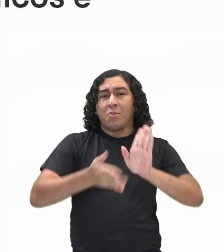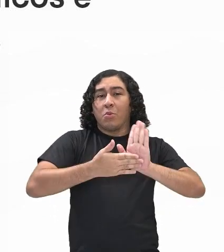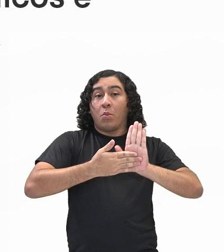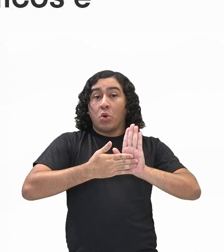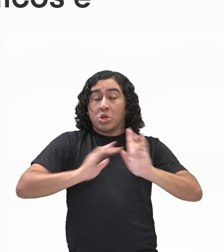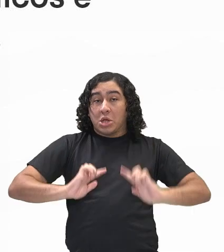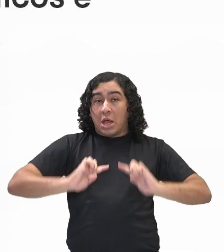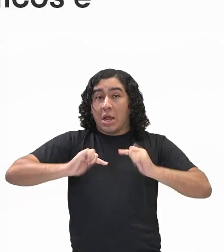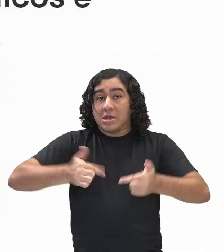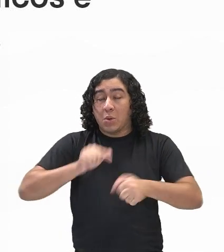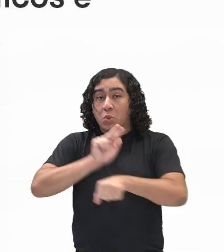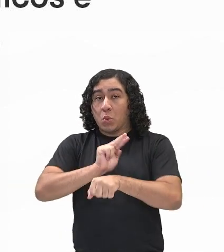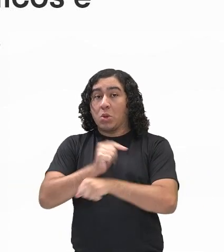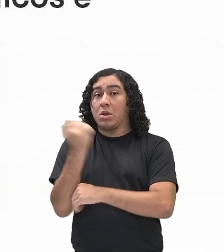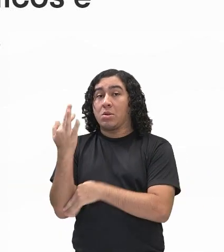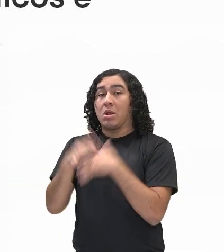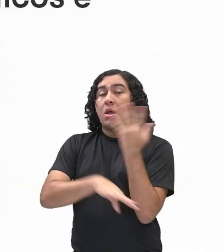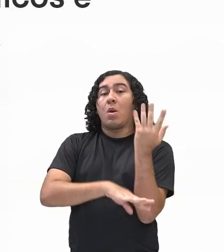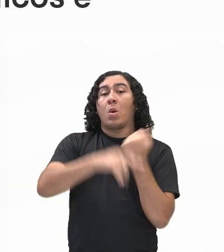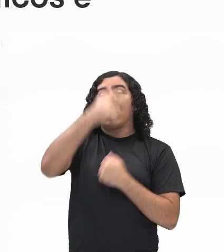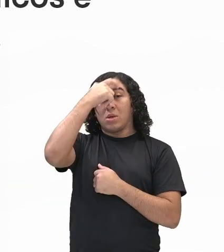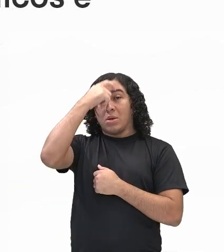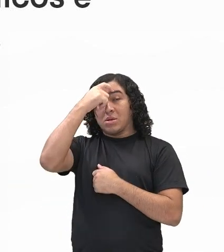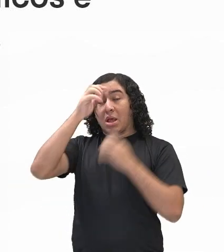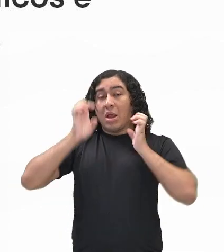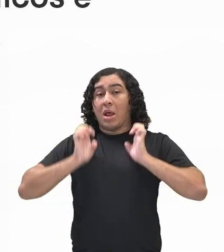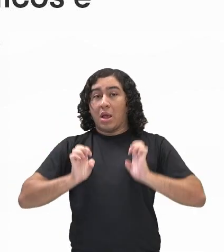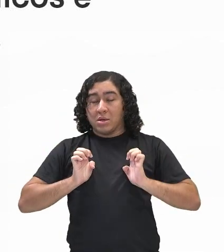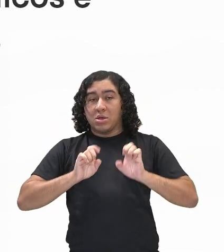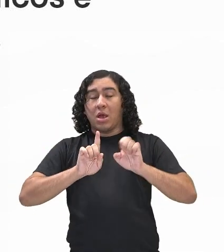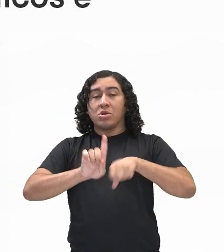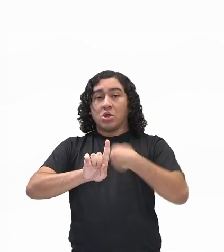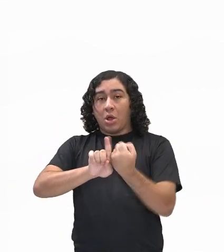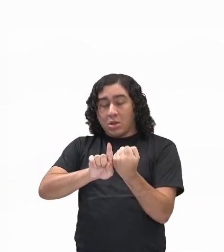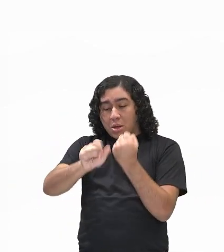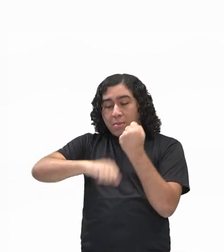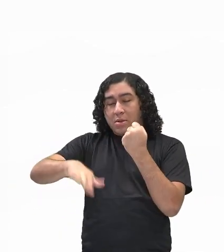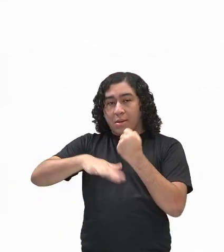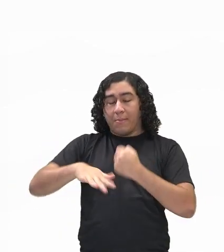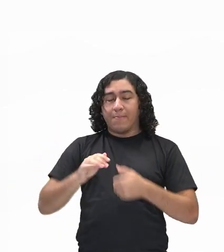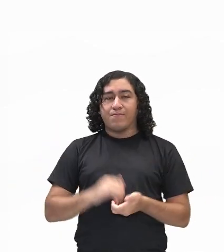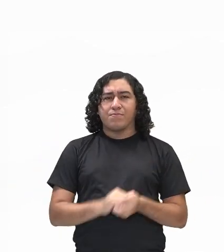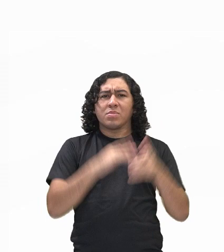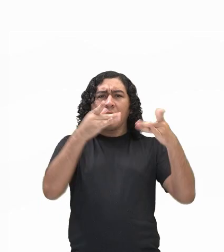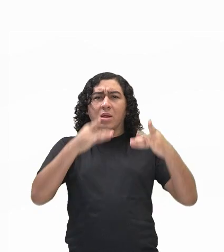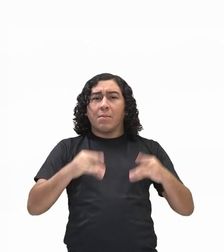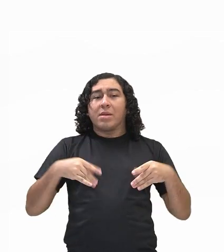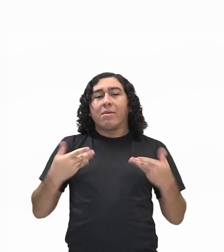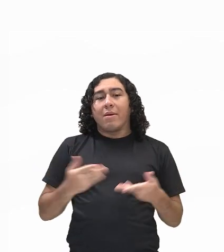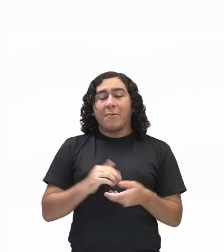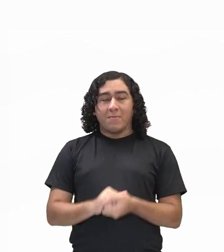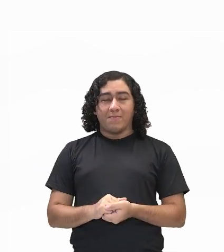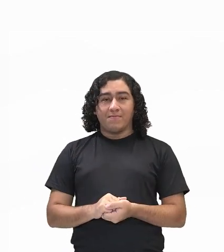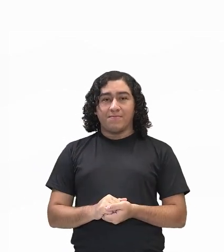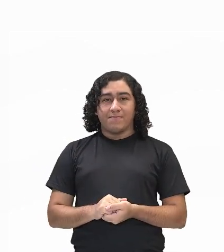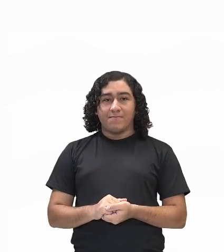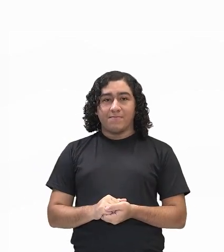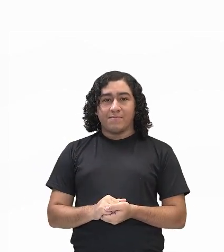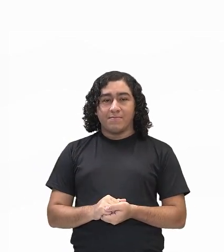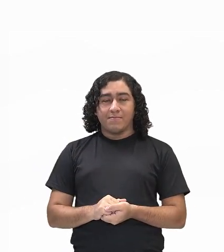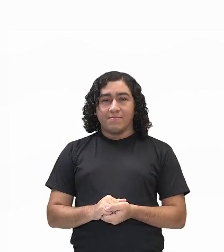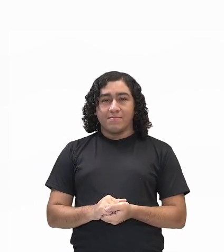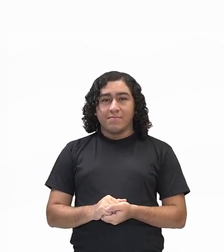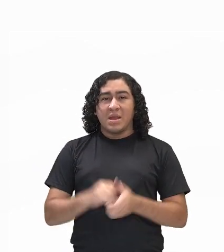com consciência e ética socioambiental. E o nosso detalhamento, os valores humanos,